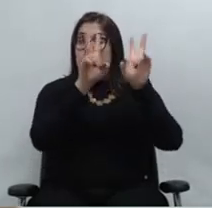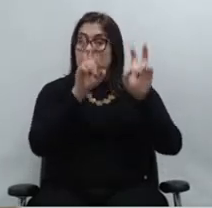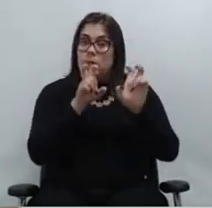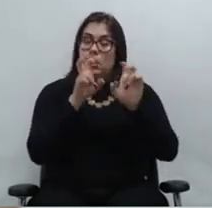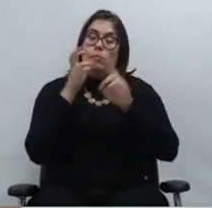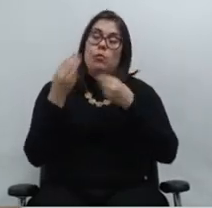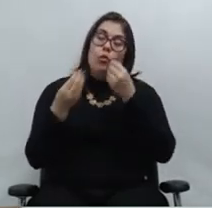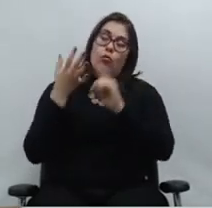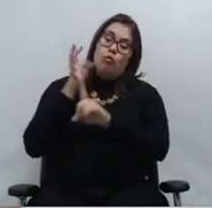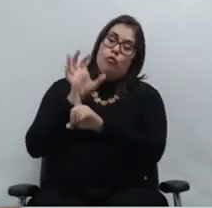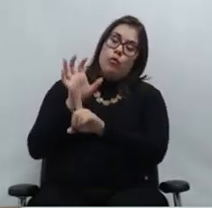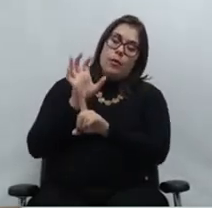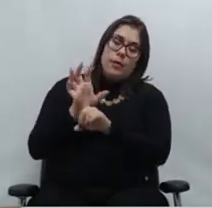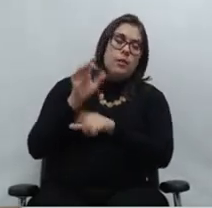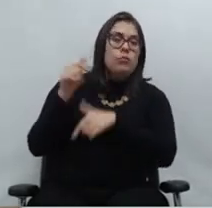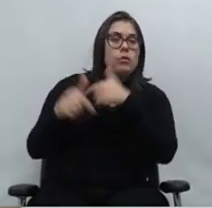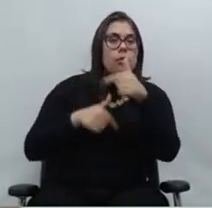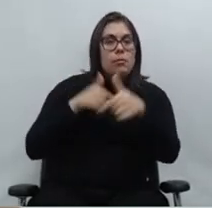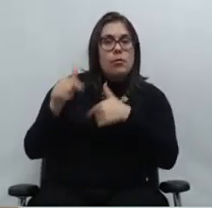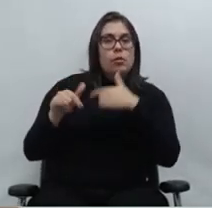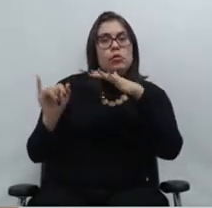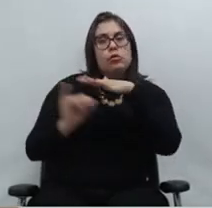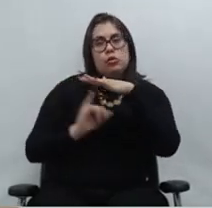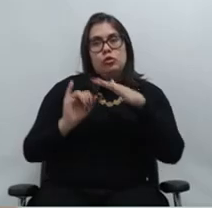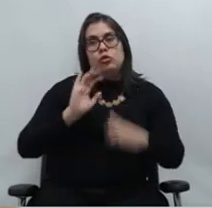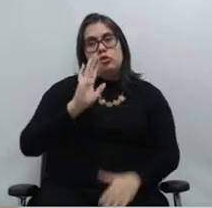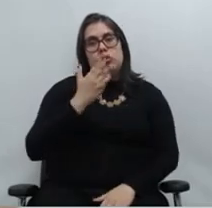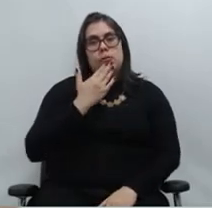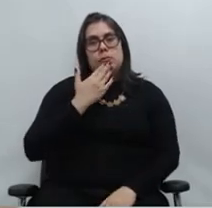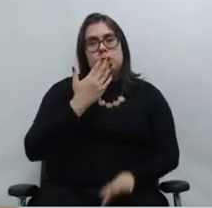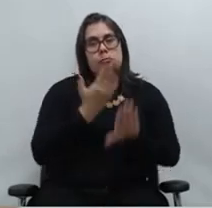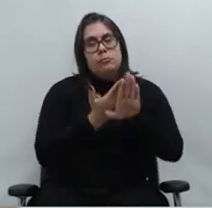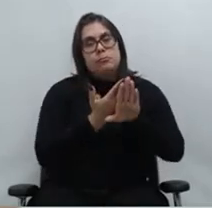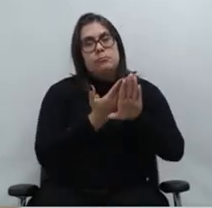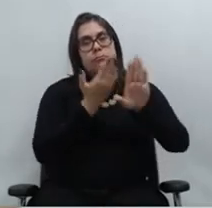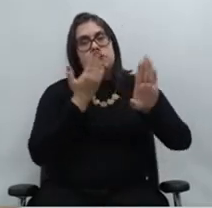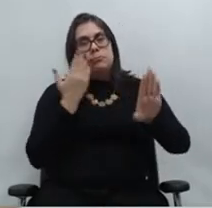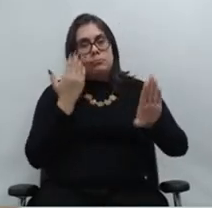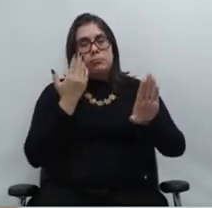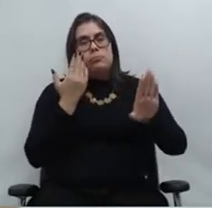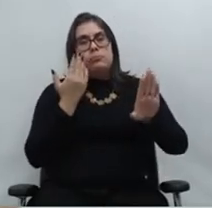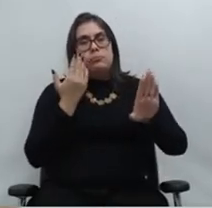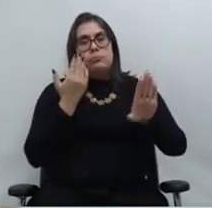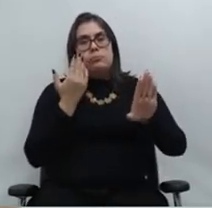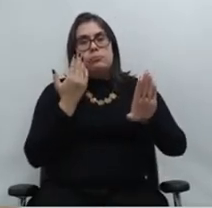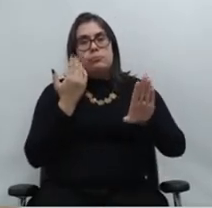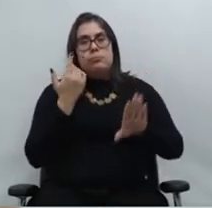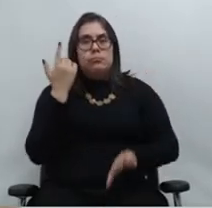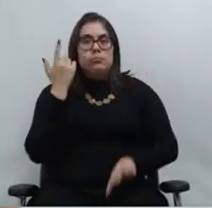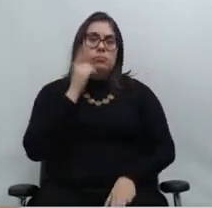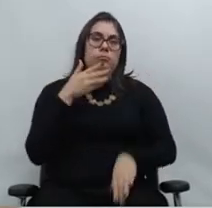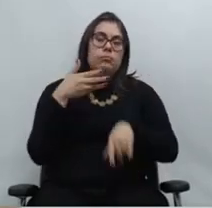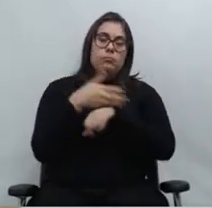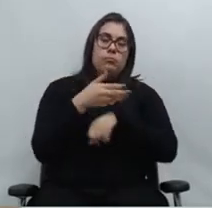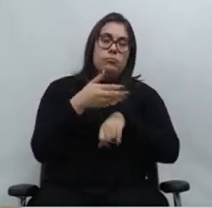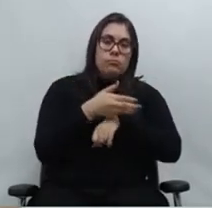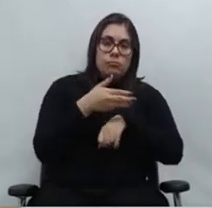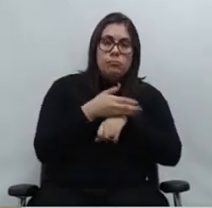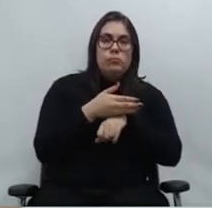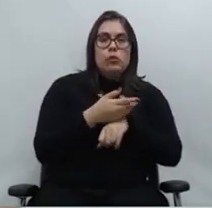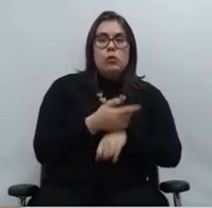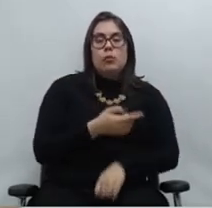atividades institucionais. Também ressalta que já teve o seu afastamento parcial deferido por este Conselho para a frequência às aulas durante o primeiro